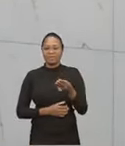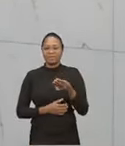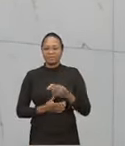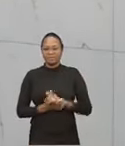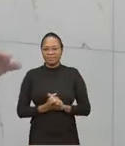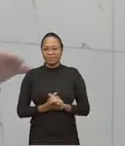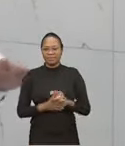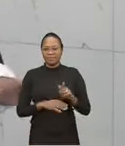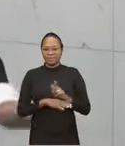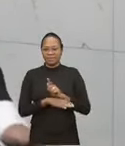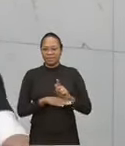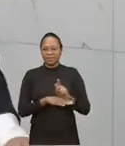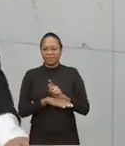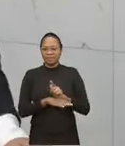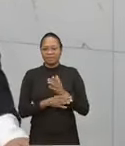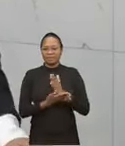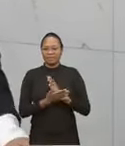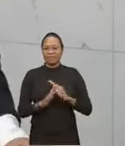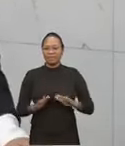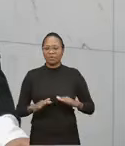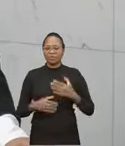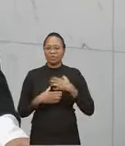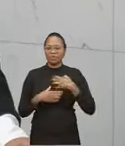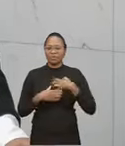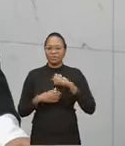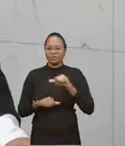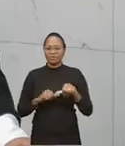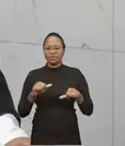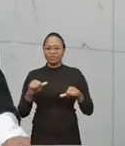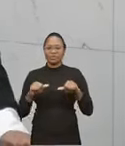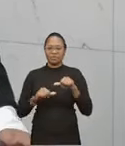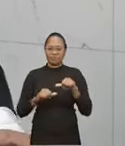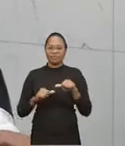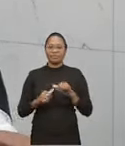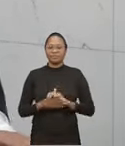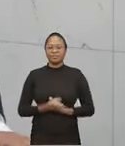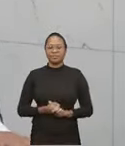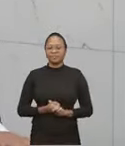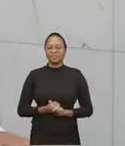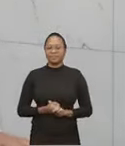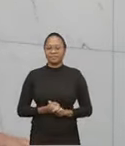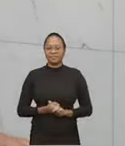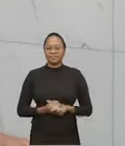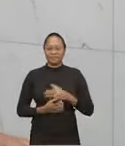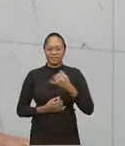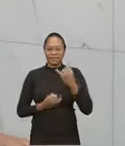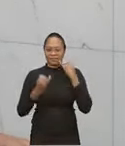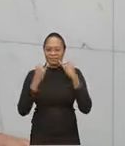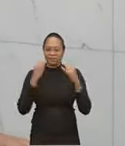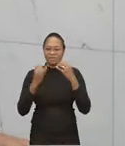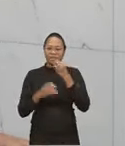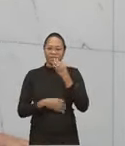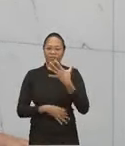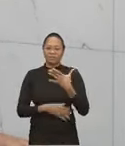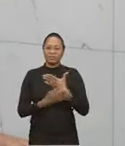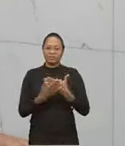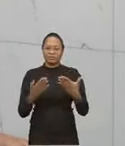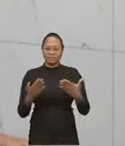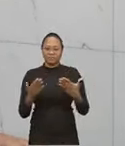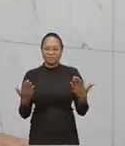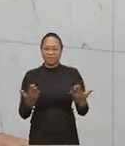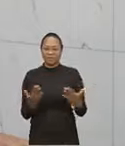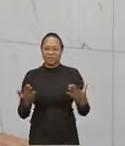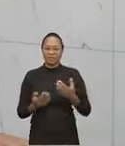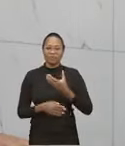esse governo acabou, o sentimento é de mudança. E quero trazer uma boa notícia para os senhores. Agora em